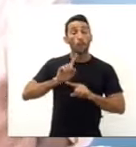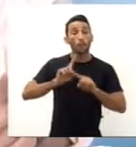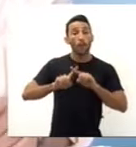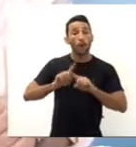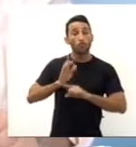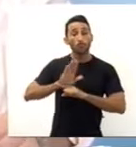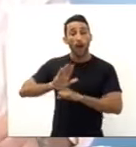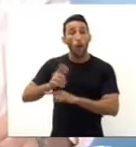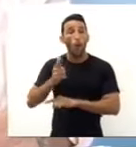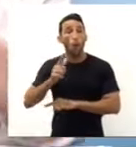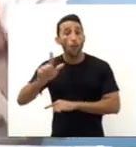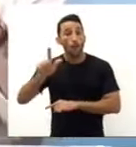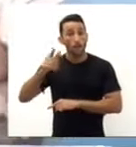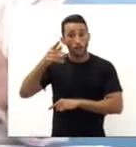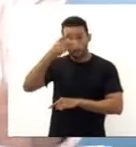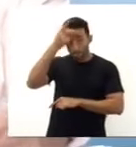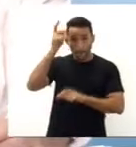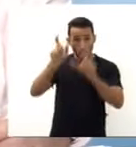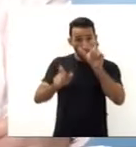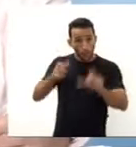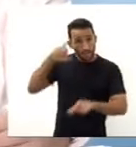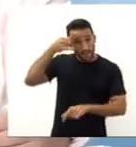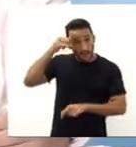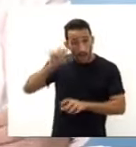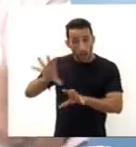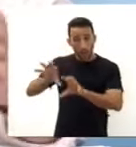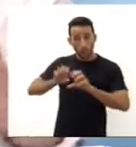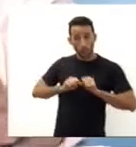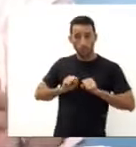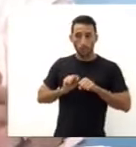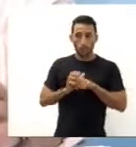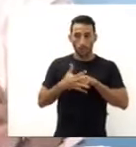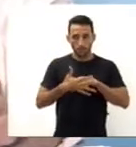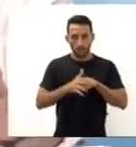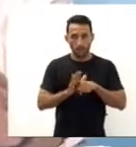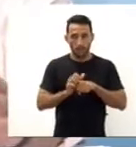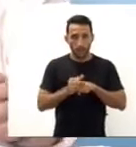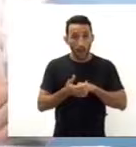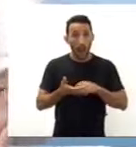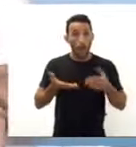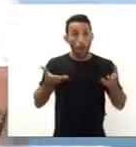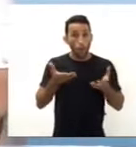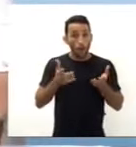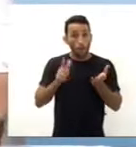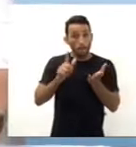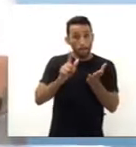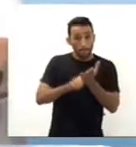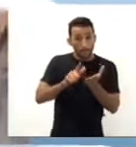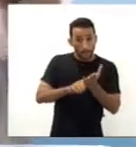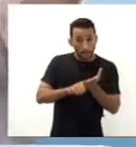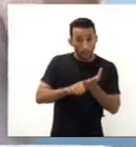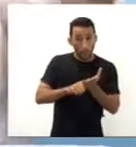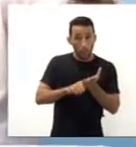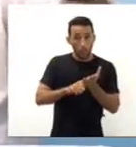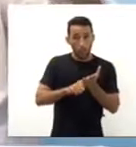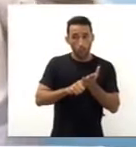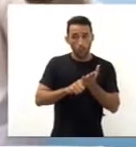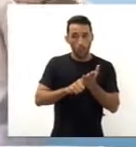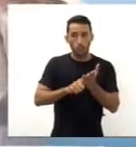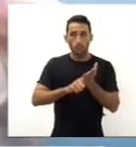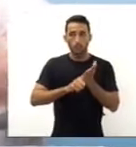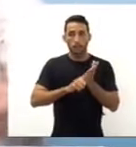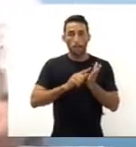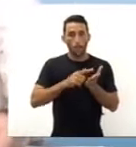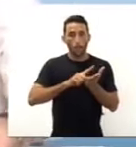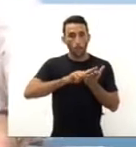peguem o coronavírus. Agora eu quero que vocês separem uma folha de sulfite. Tá? A minha aqui está